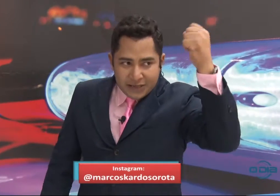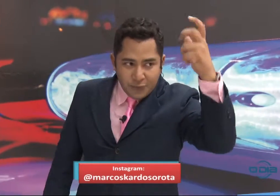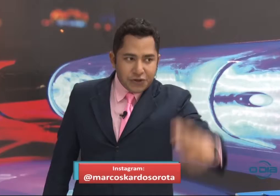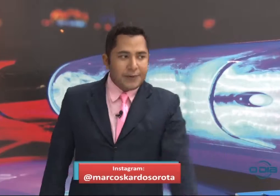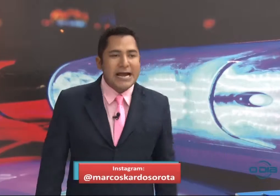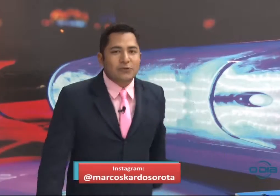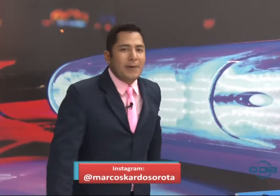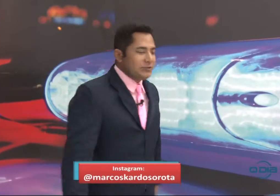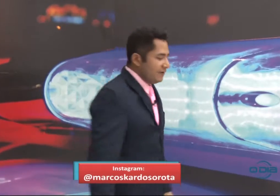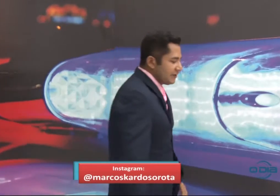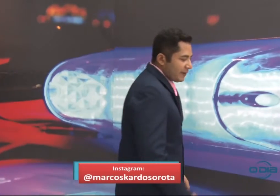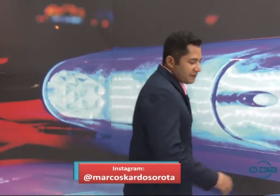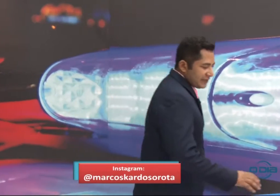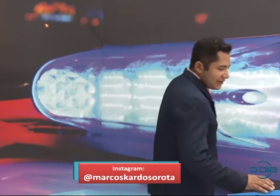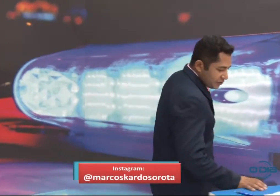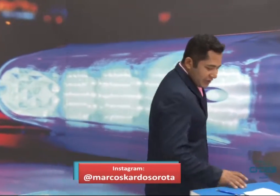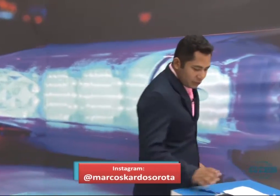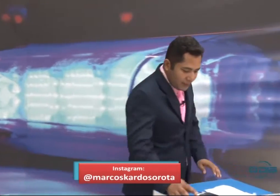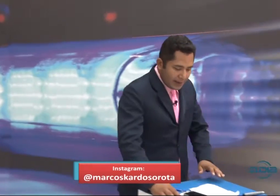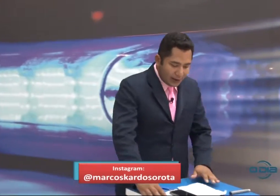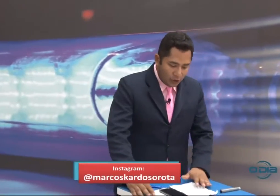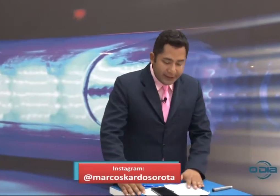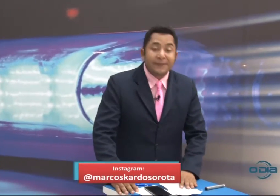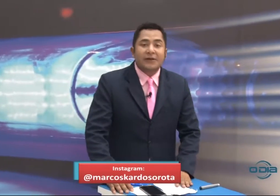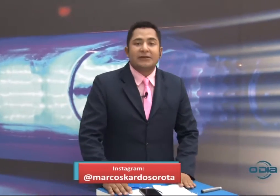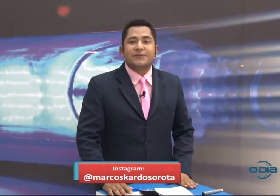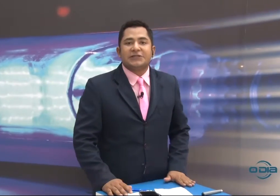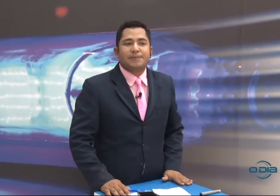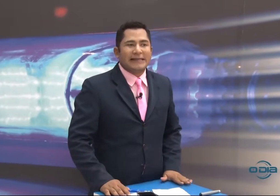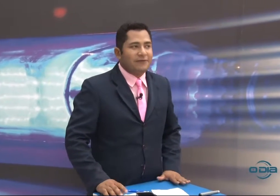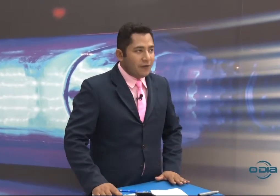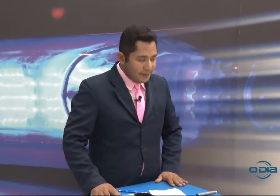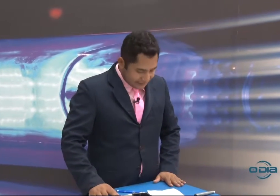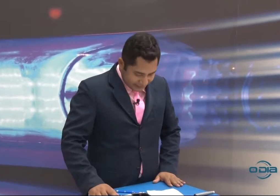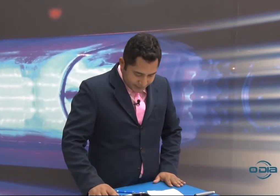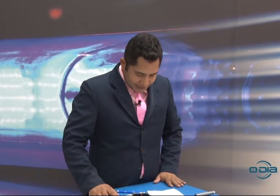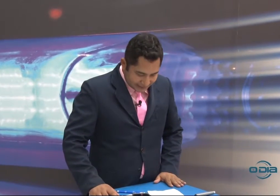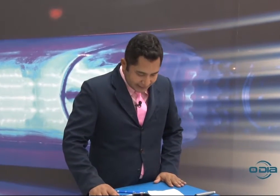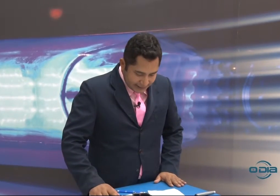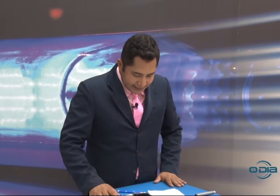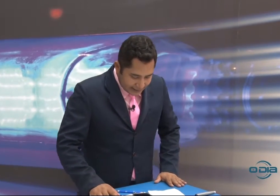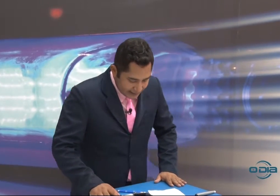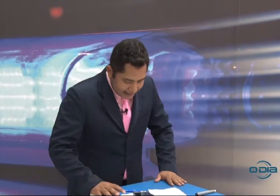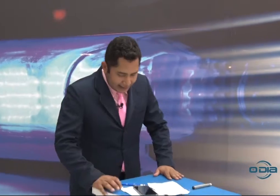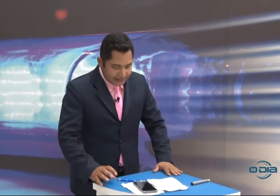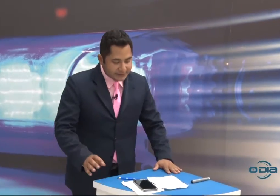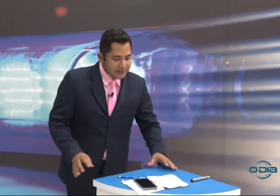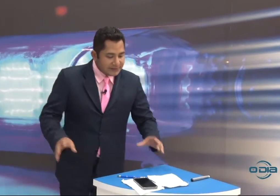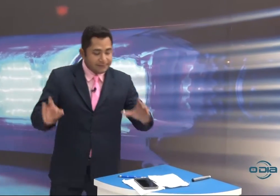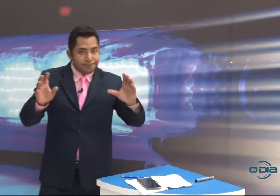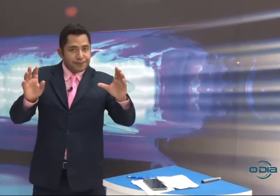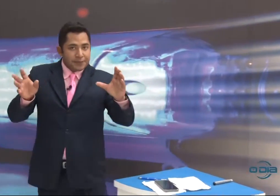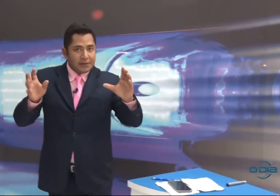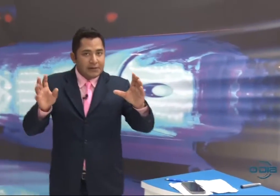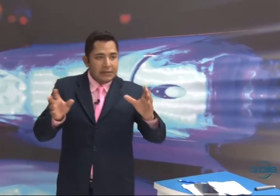Rota. E muito obrigado mais uma vez para você que está chegando agora nas minhas plataformas,